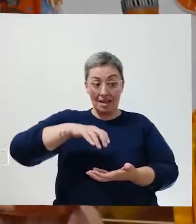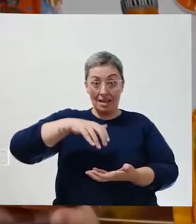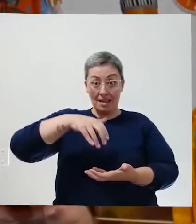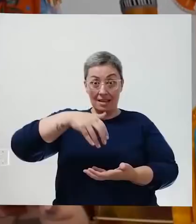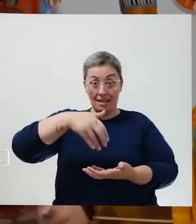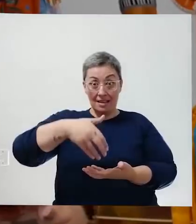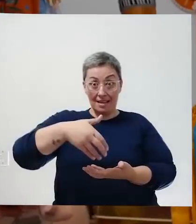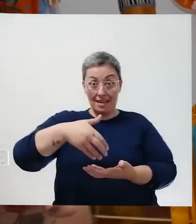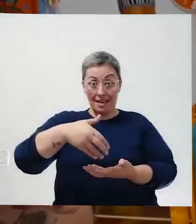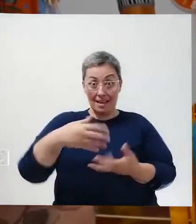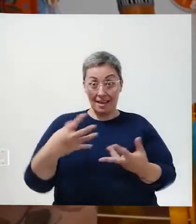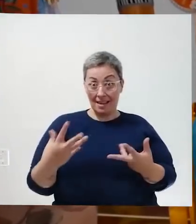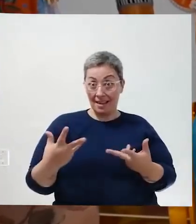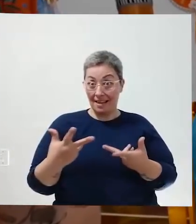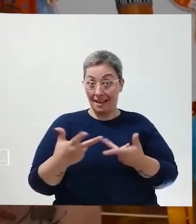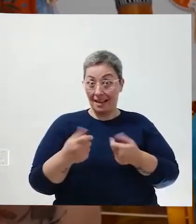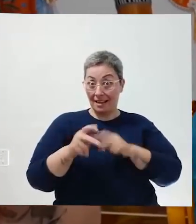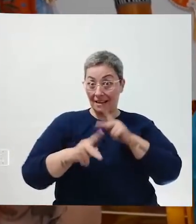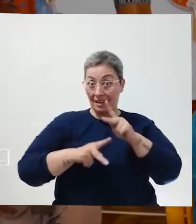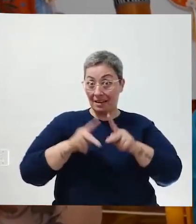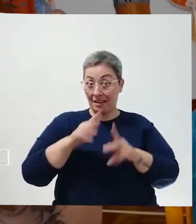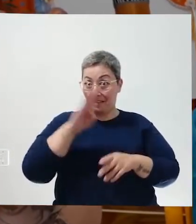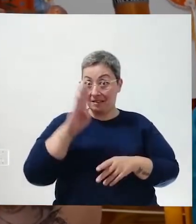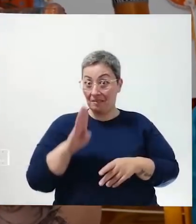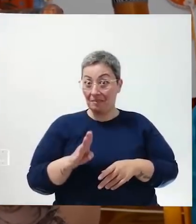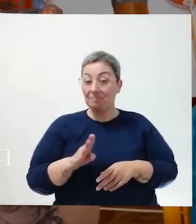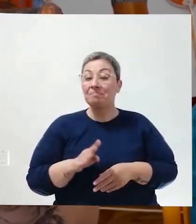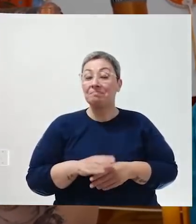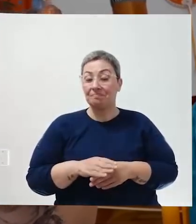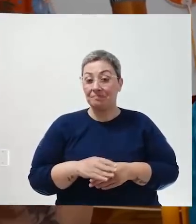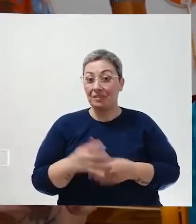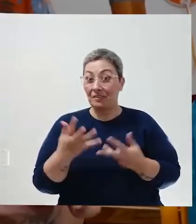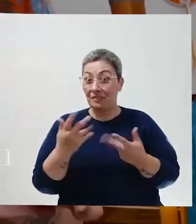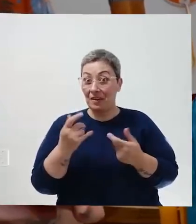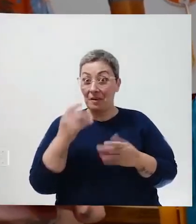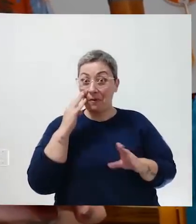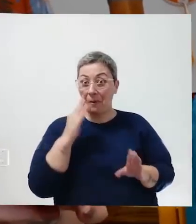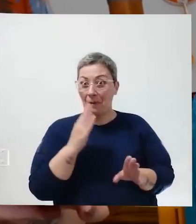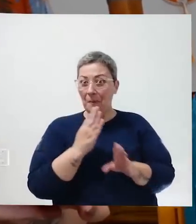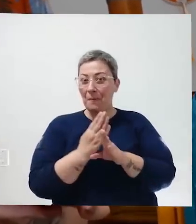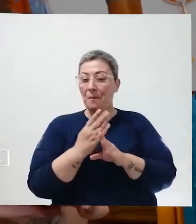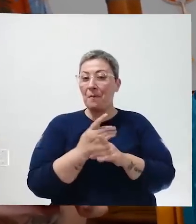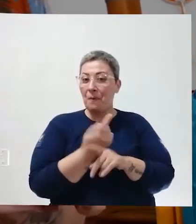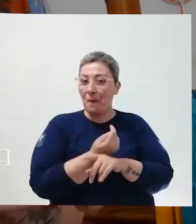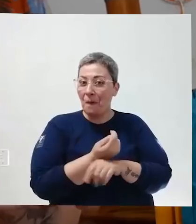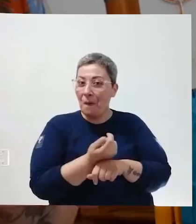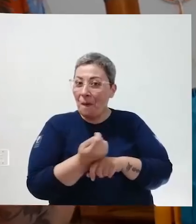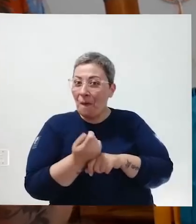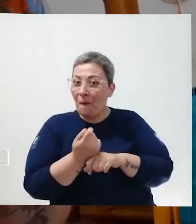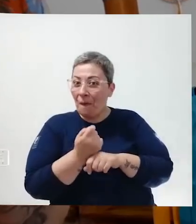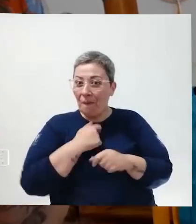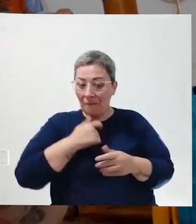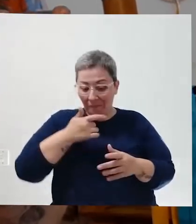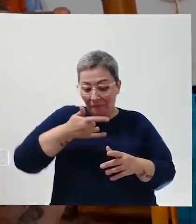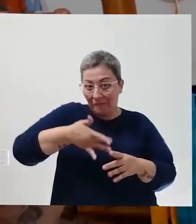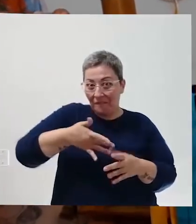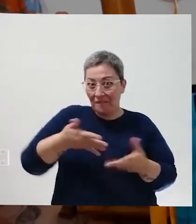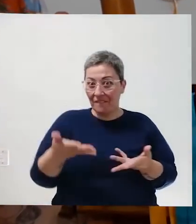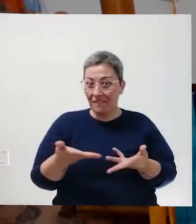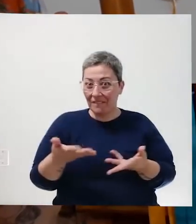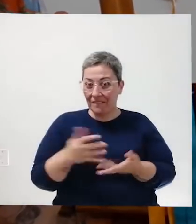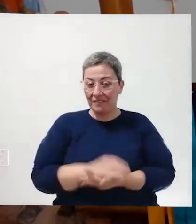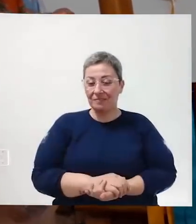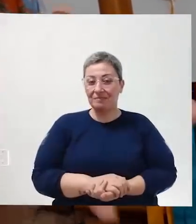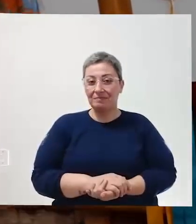Abrindo o nosso baúzinho da riqueza popular brasileira, vamos descobrir quais são as pegadinhas